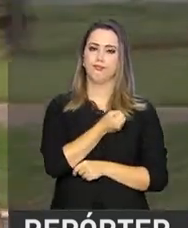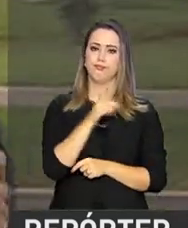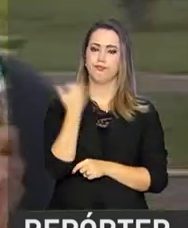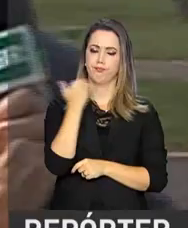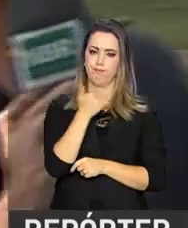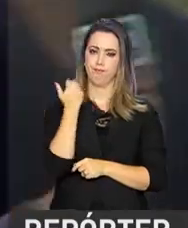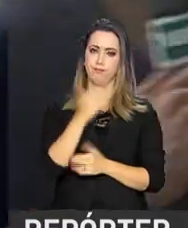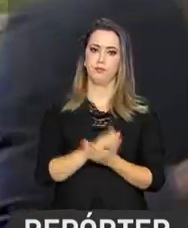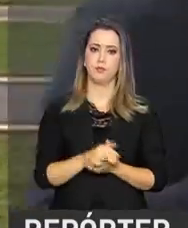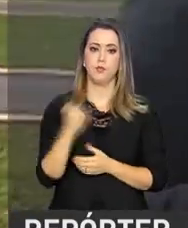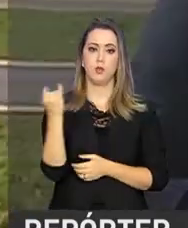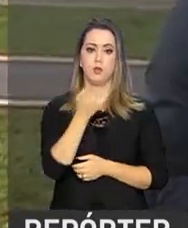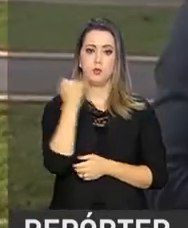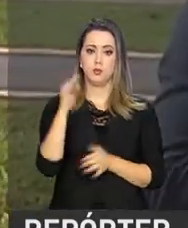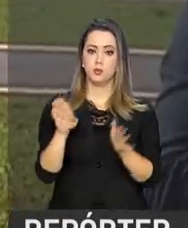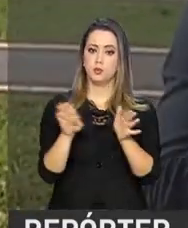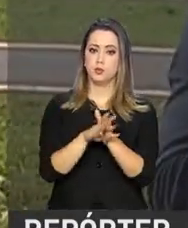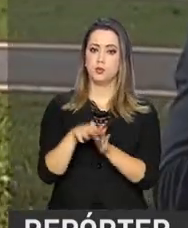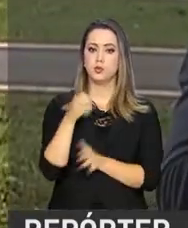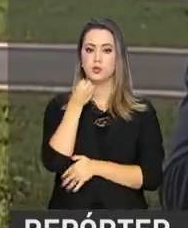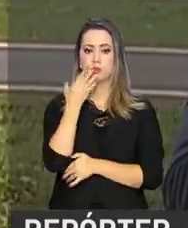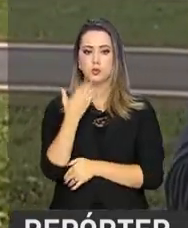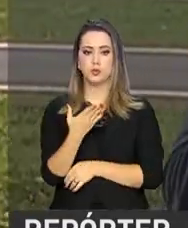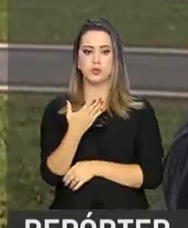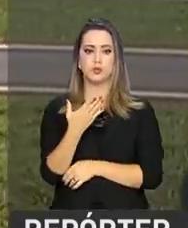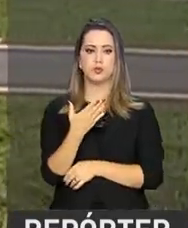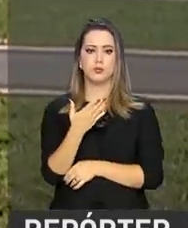importante, então, é chegar bem e